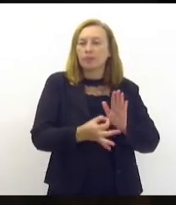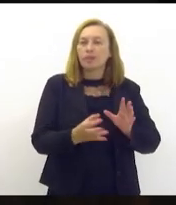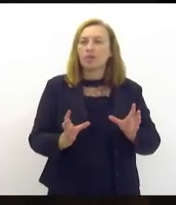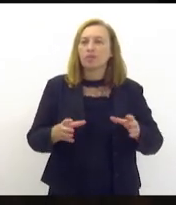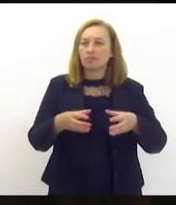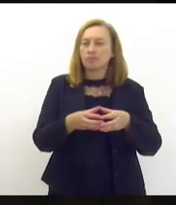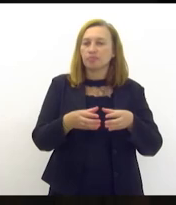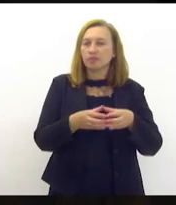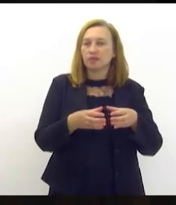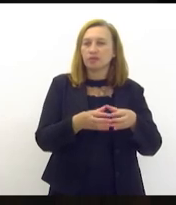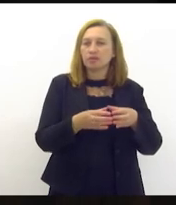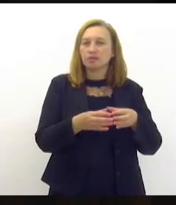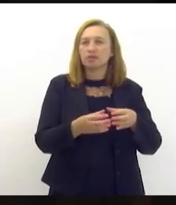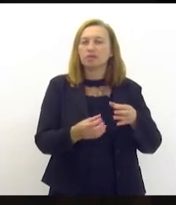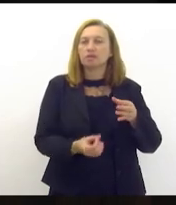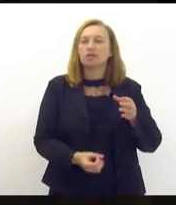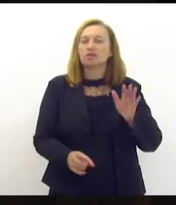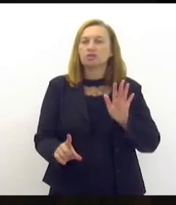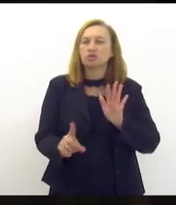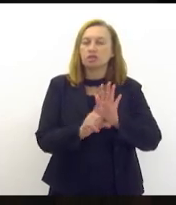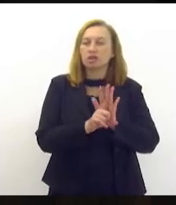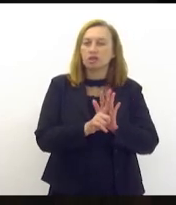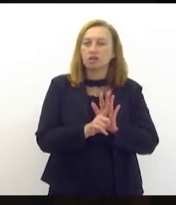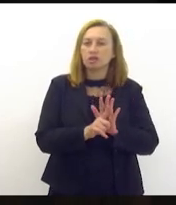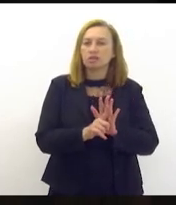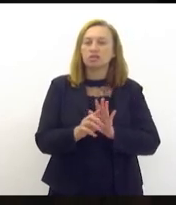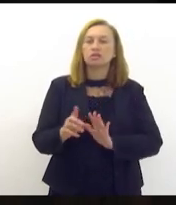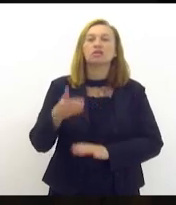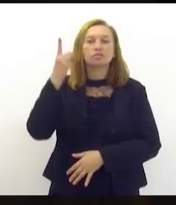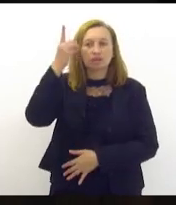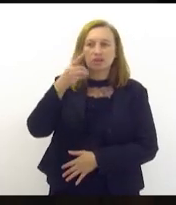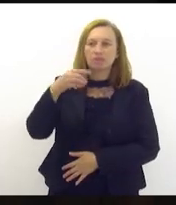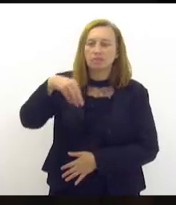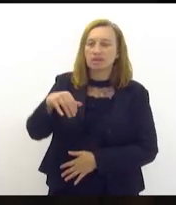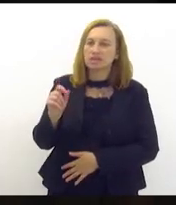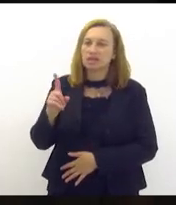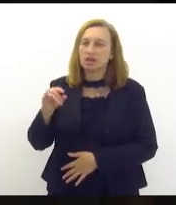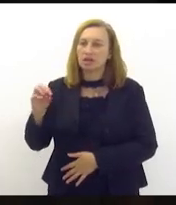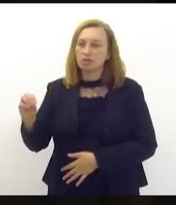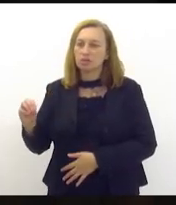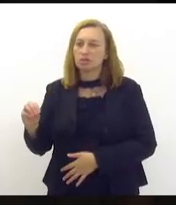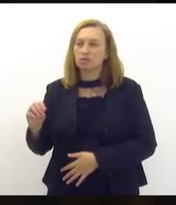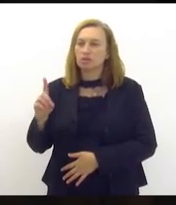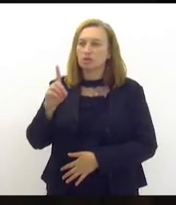legislação constitucional, deputado Marcelo Dino.